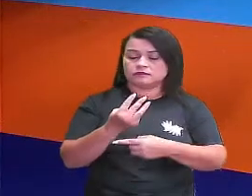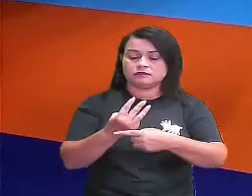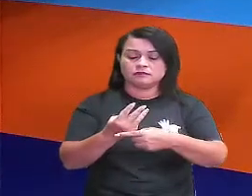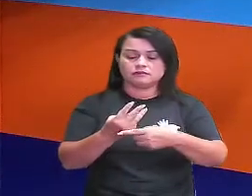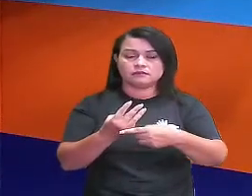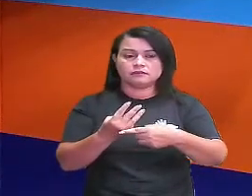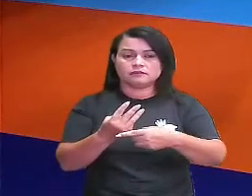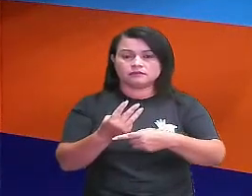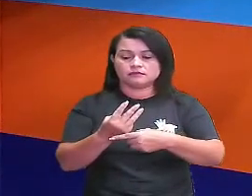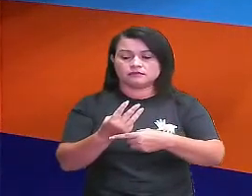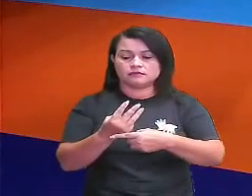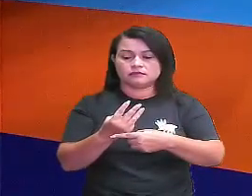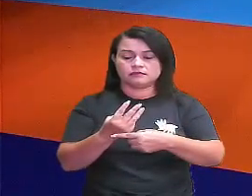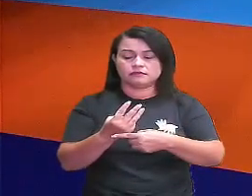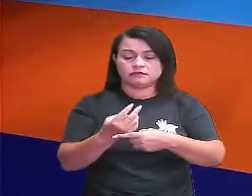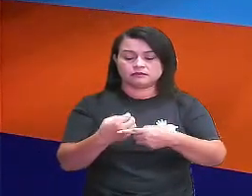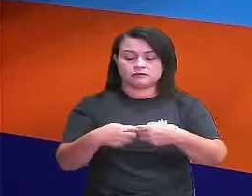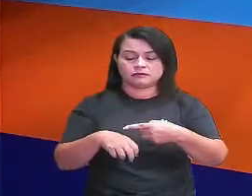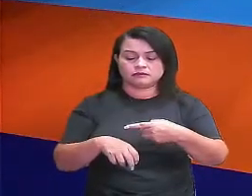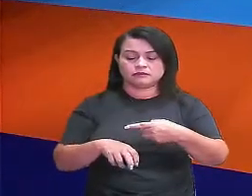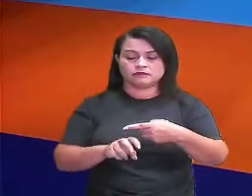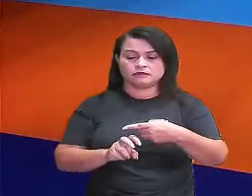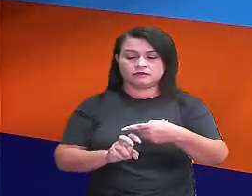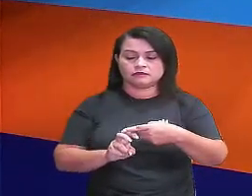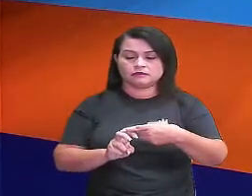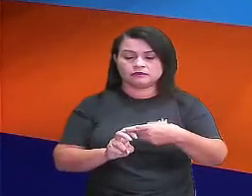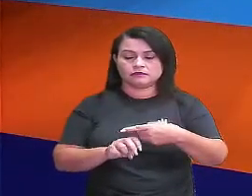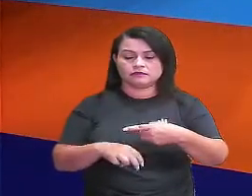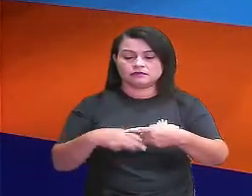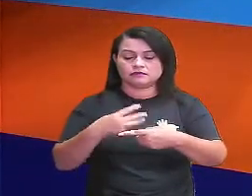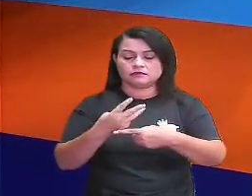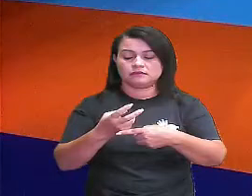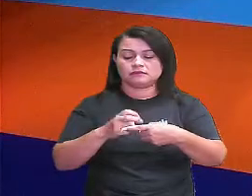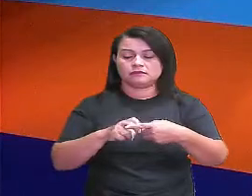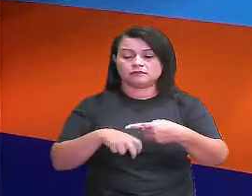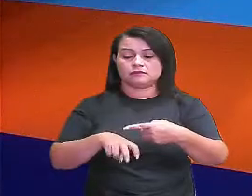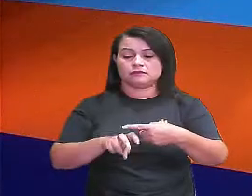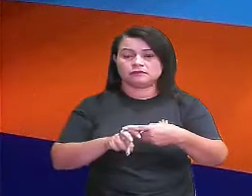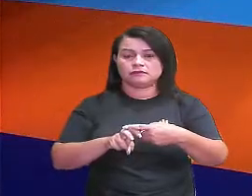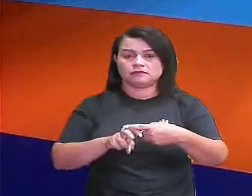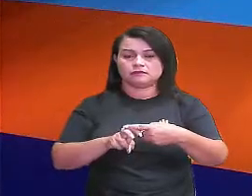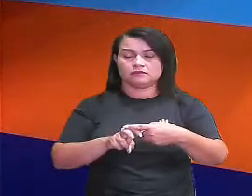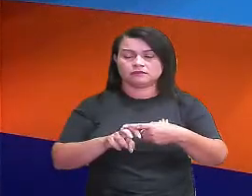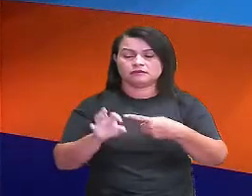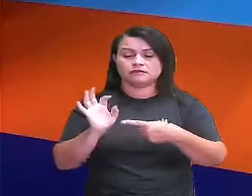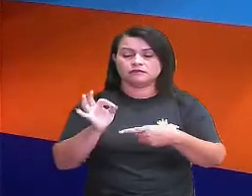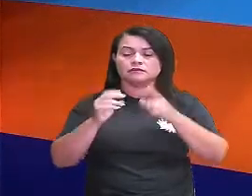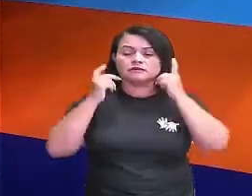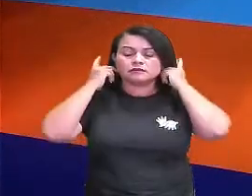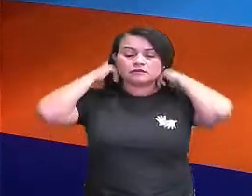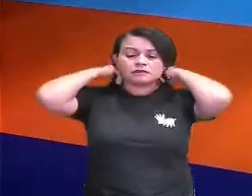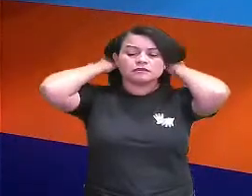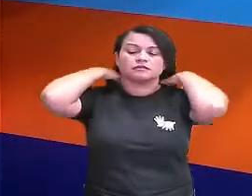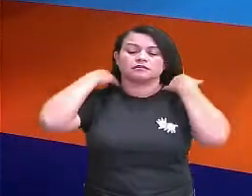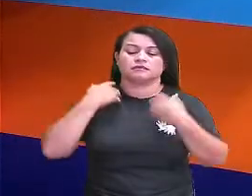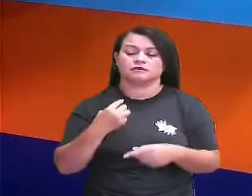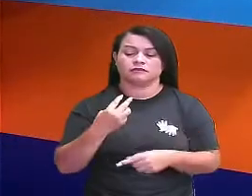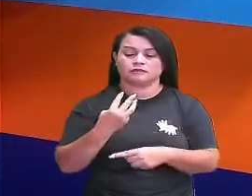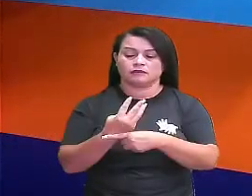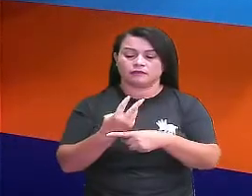3, aquele tracinho, e o 5 embaixo. Então, vai ser 3/5, tá certo? Ó,